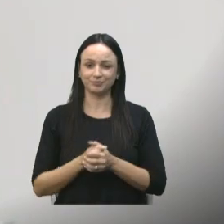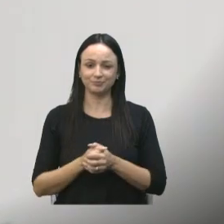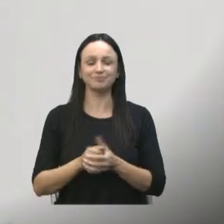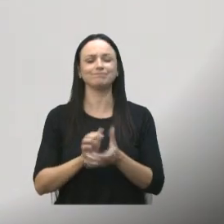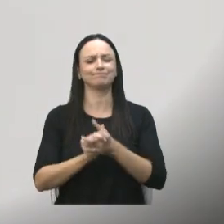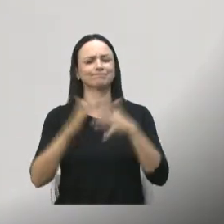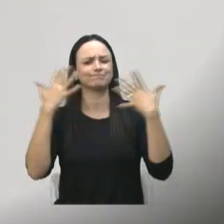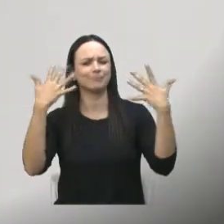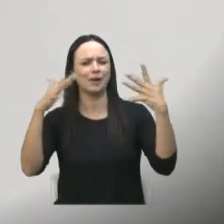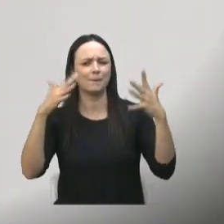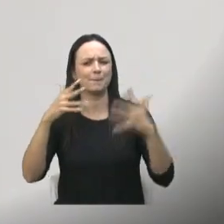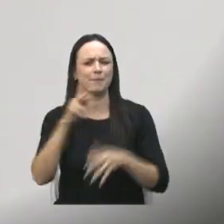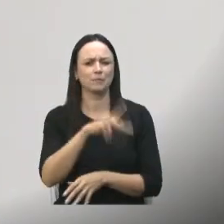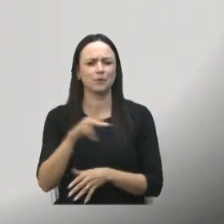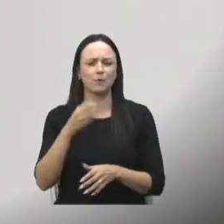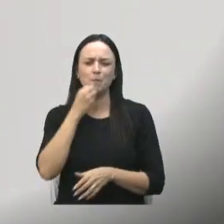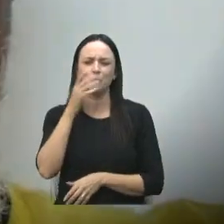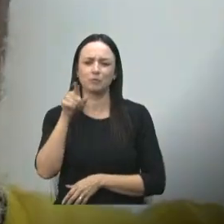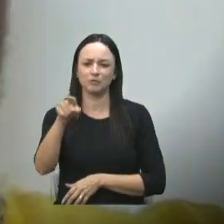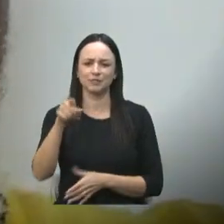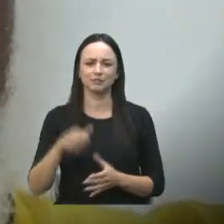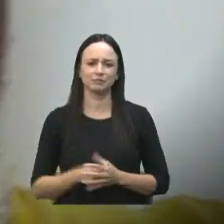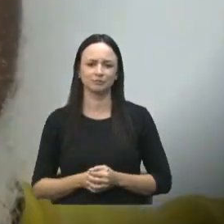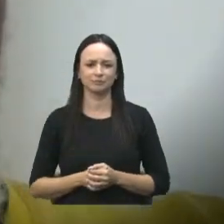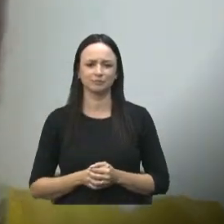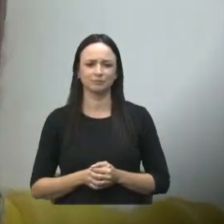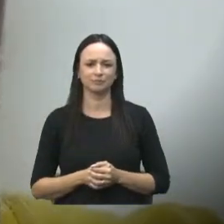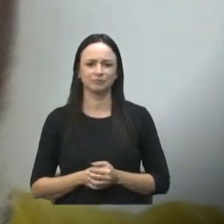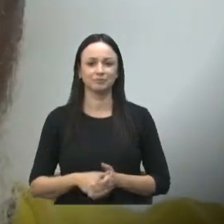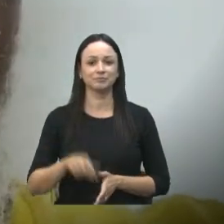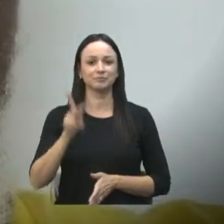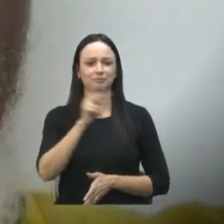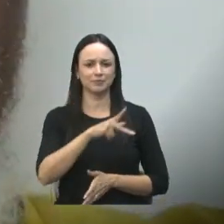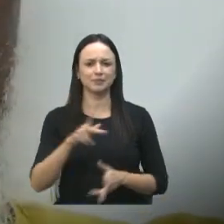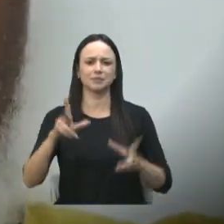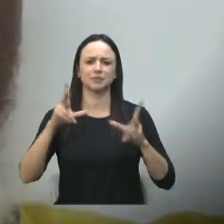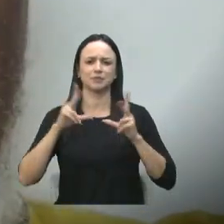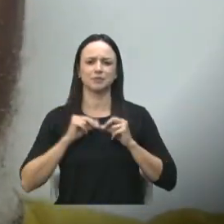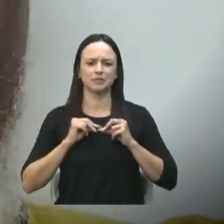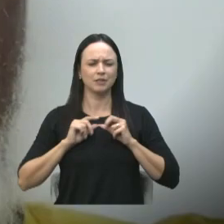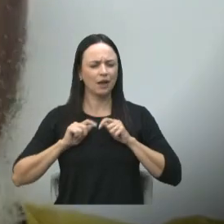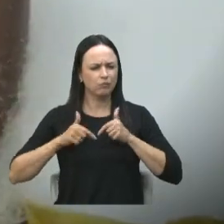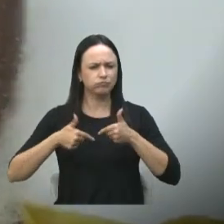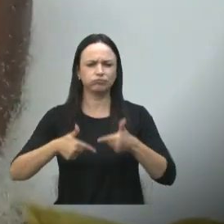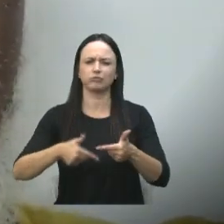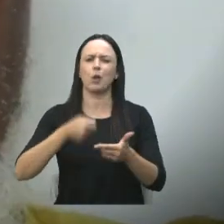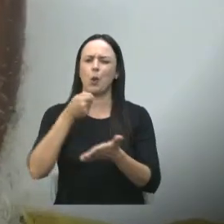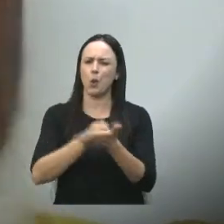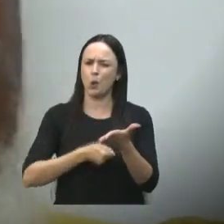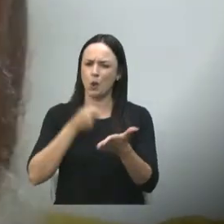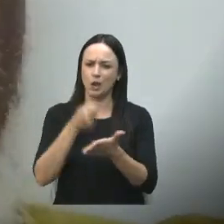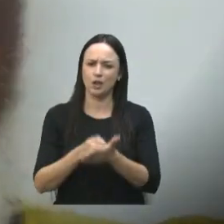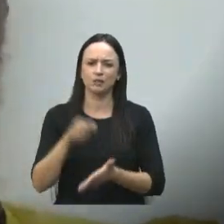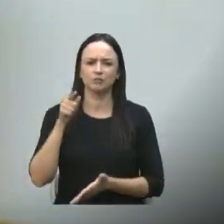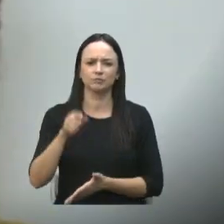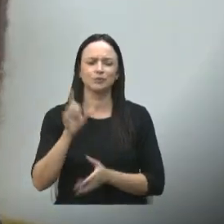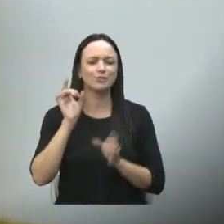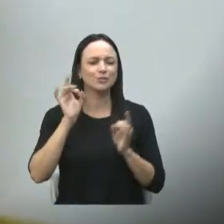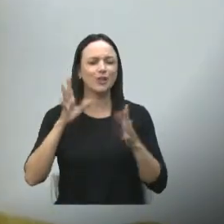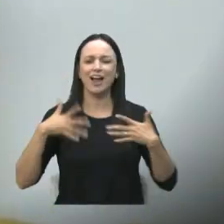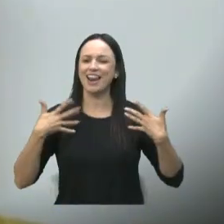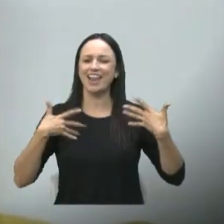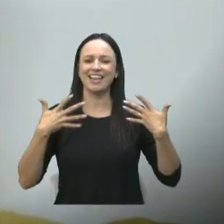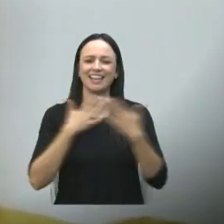Parabéns, mestre. Tudo de bom para o senhor. Um mestre merecedor, guerreiro, batalhador. E só alegrias, meu